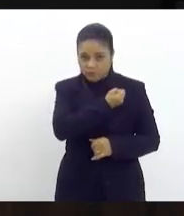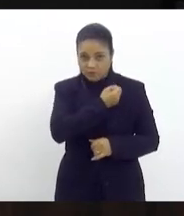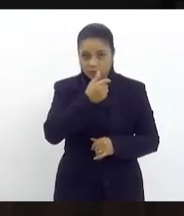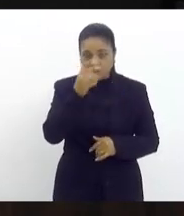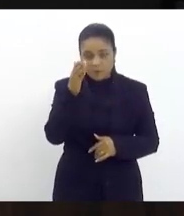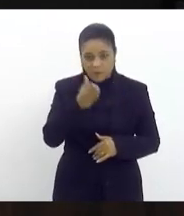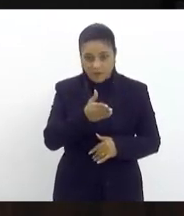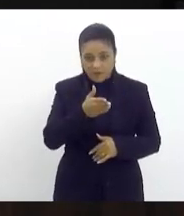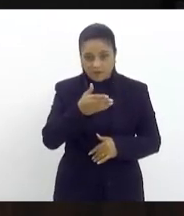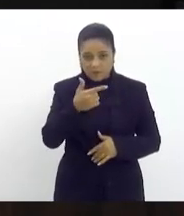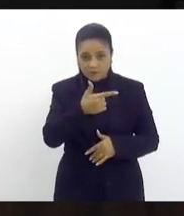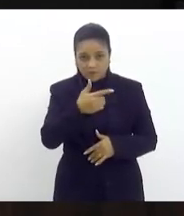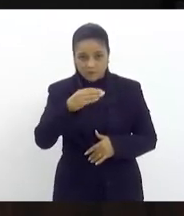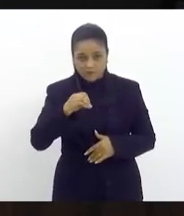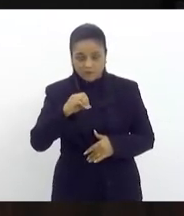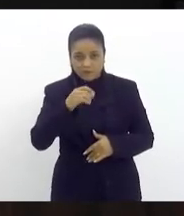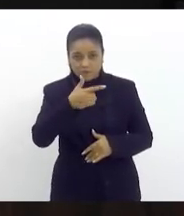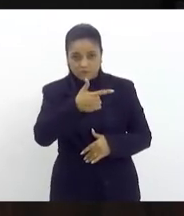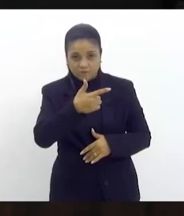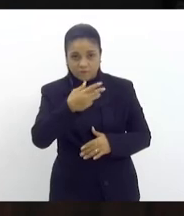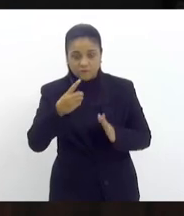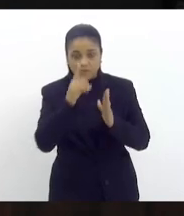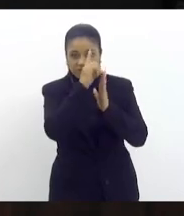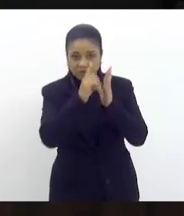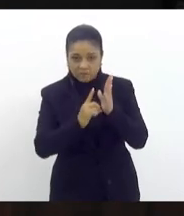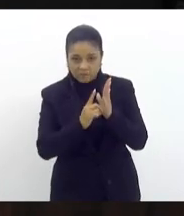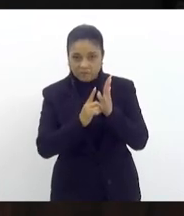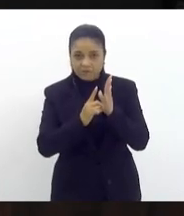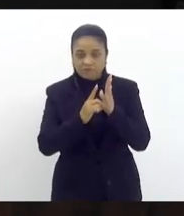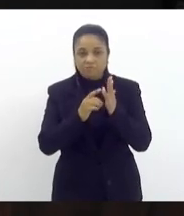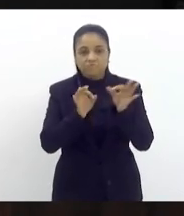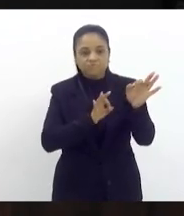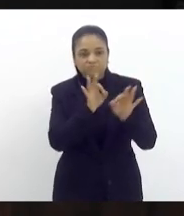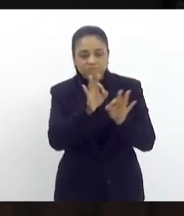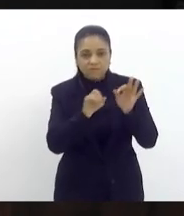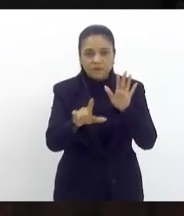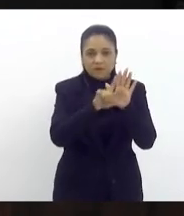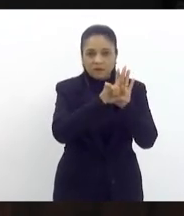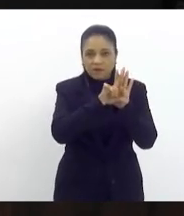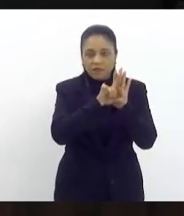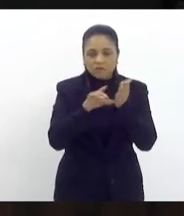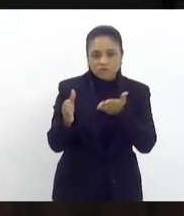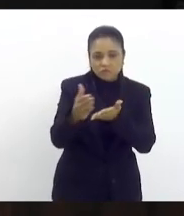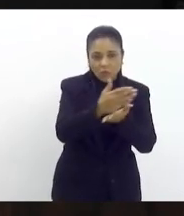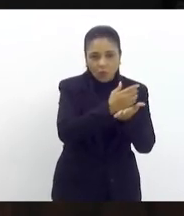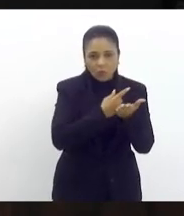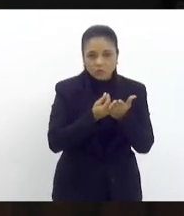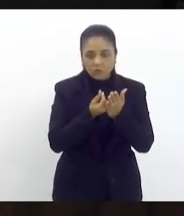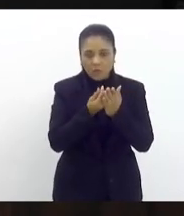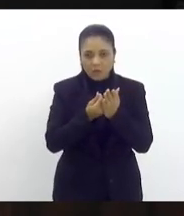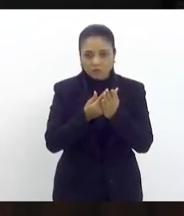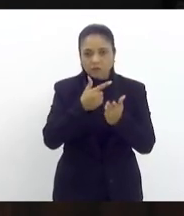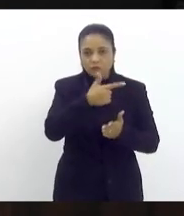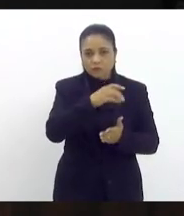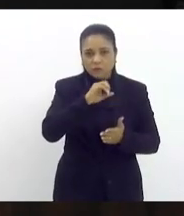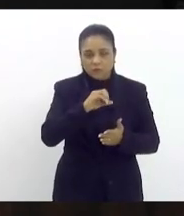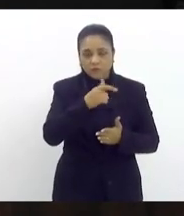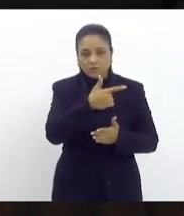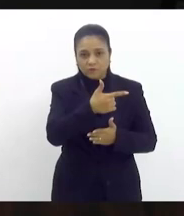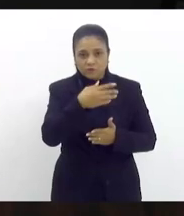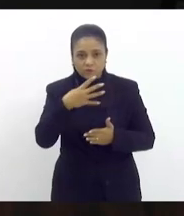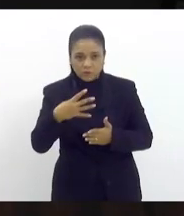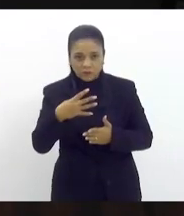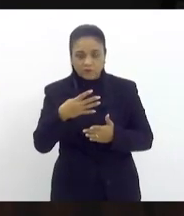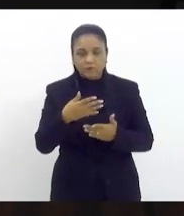que dispõe sobre as diretrizes para a elaboração da lei do orçamento anual de 2024 e da outras